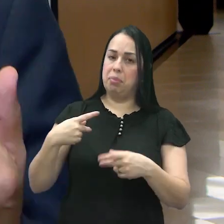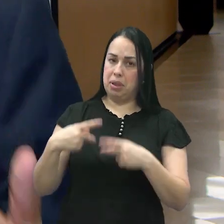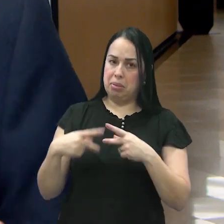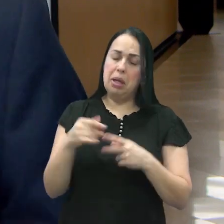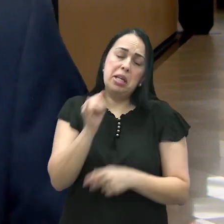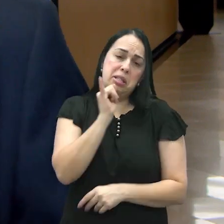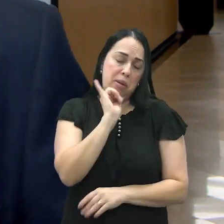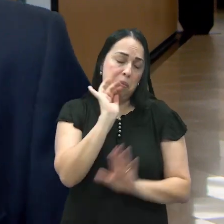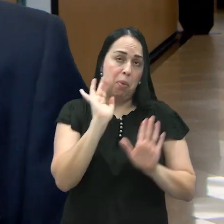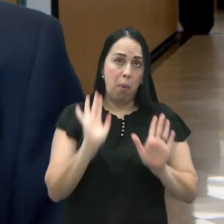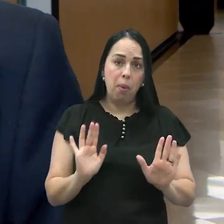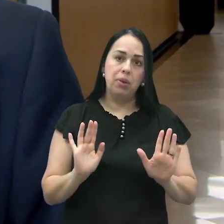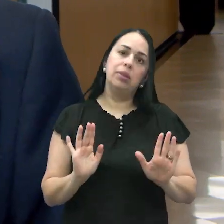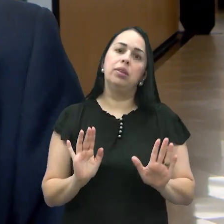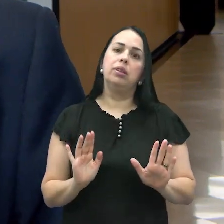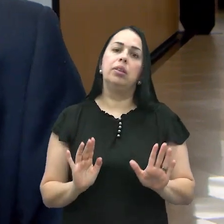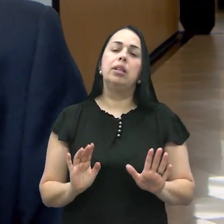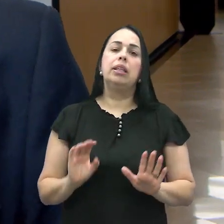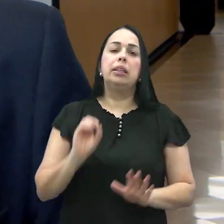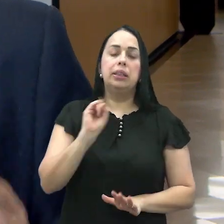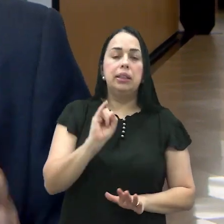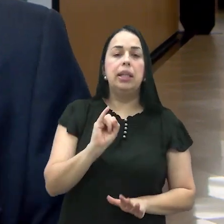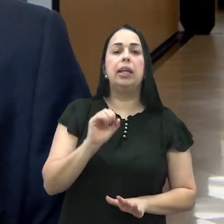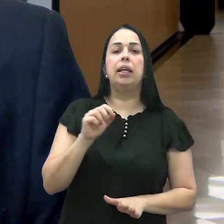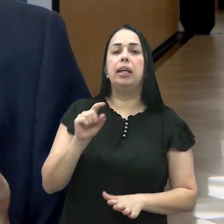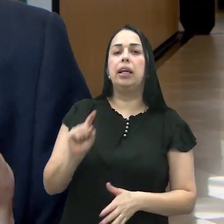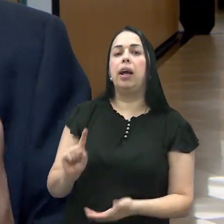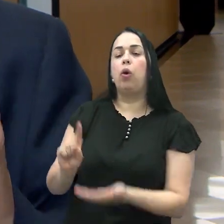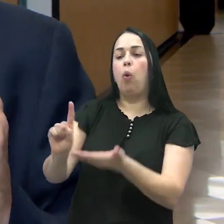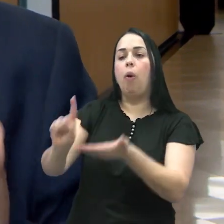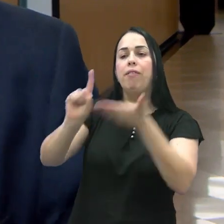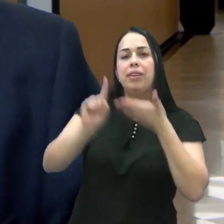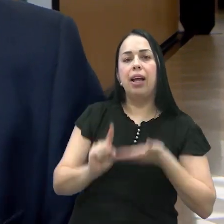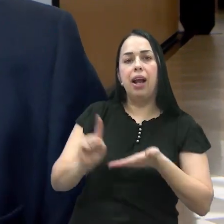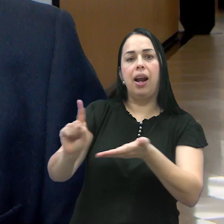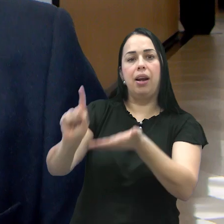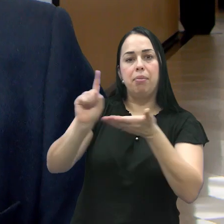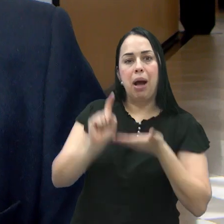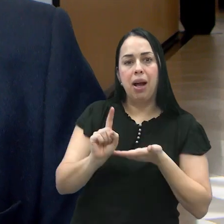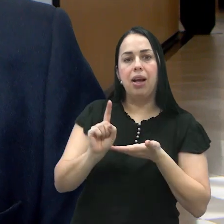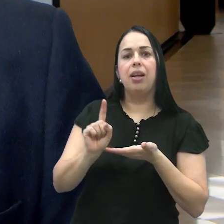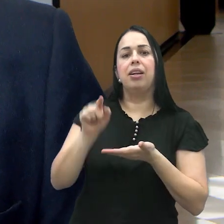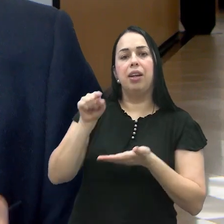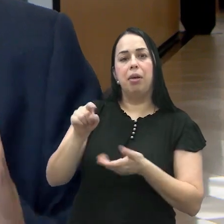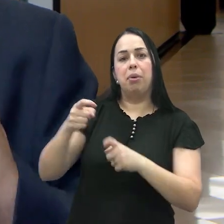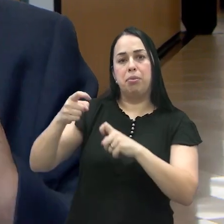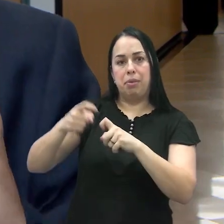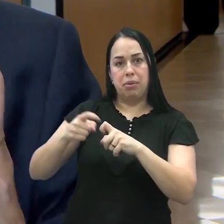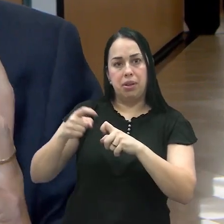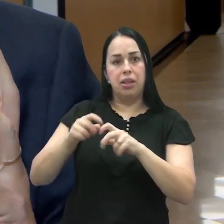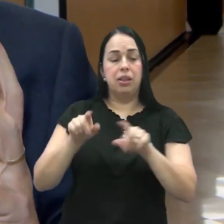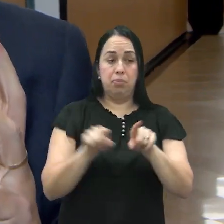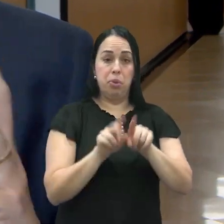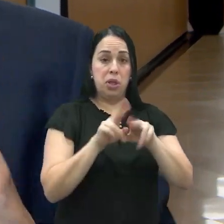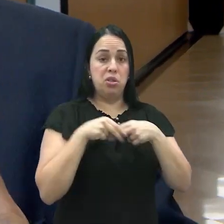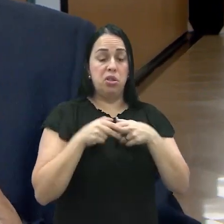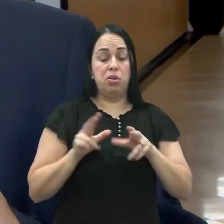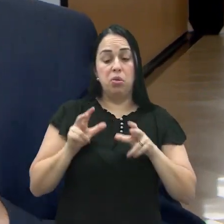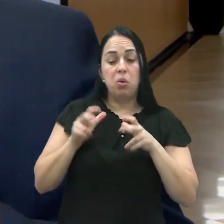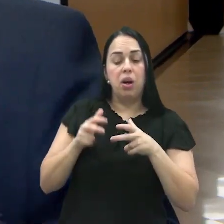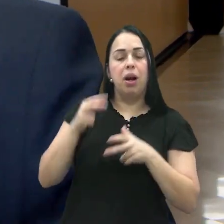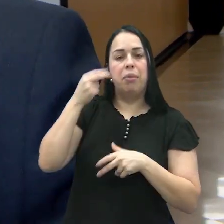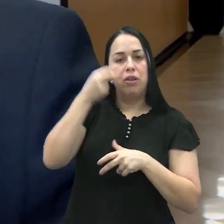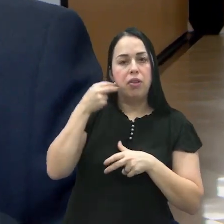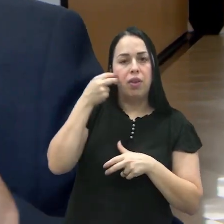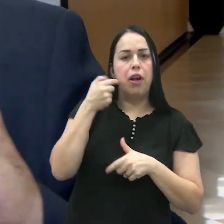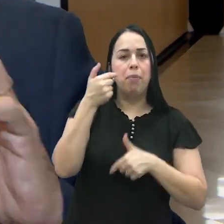No nosso caso, por exemplo, quanto mais pudermos atrair uma atenção para isso, e a Câmara Municipal está